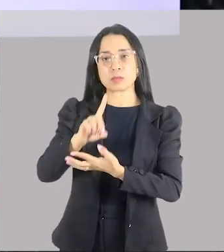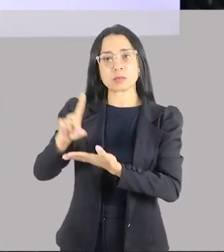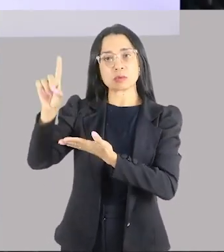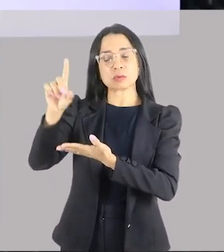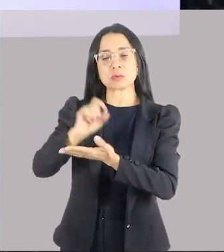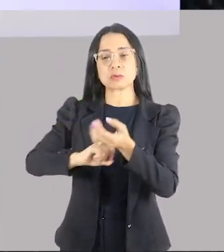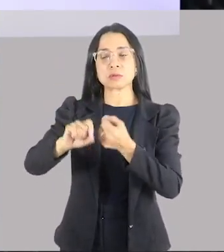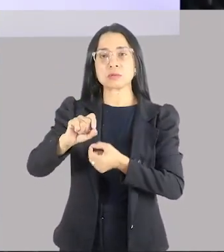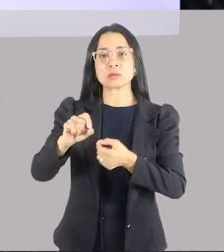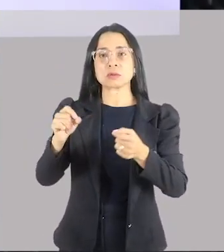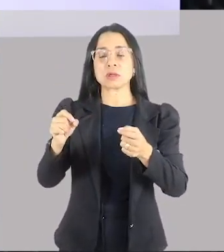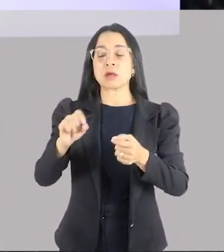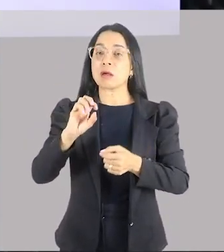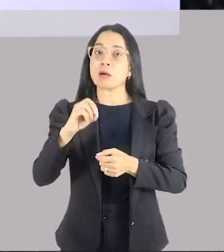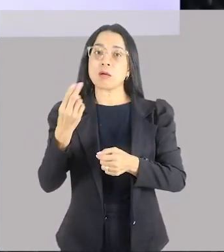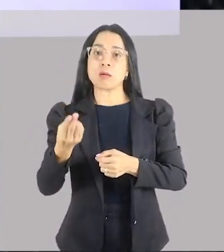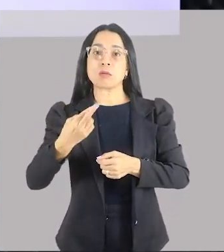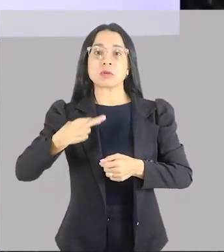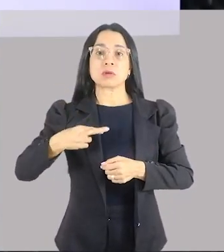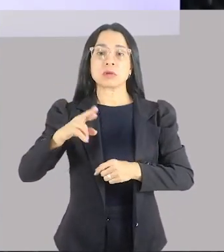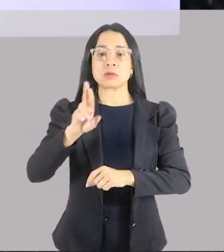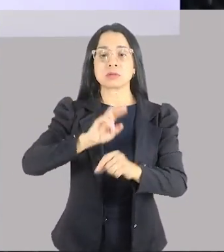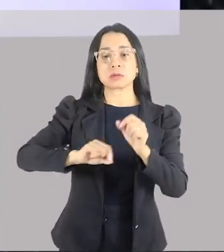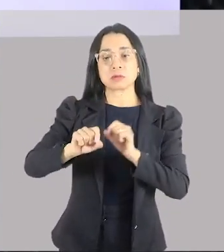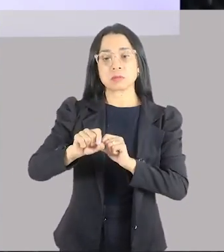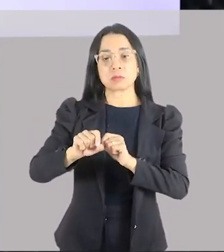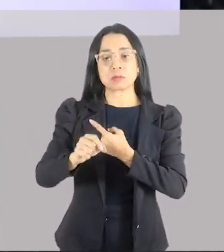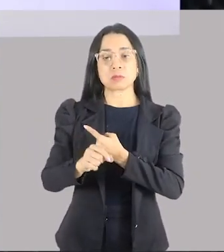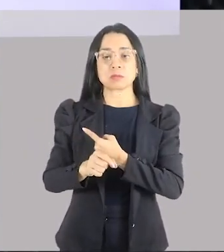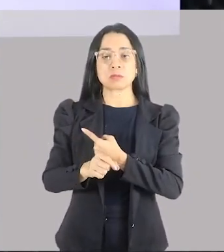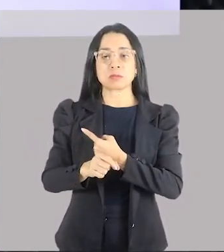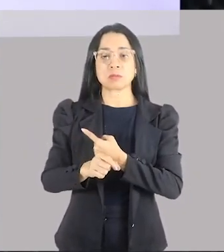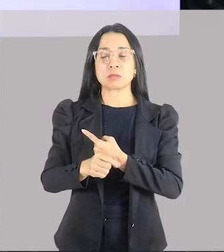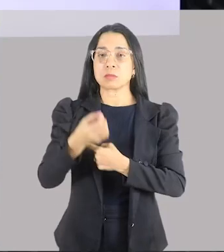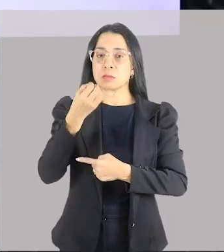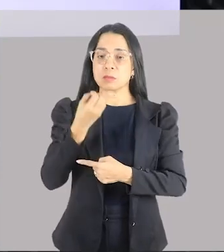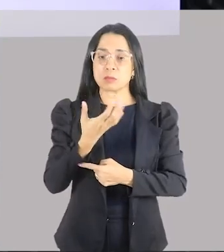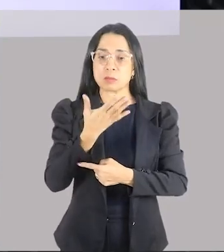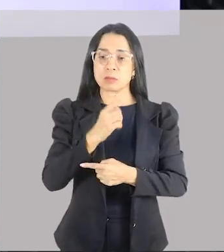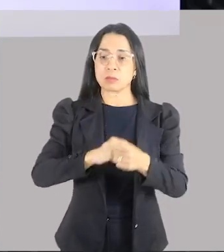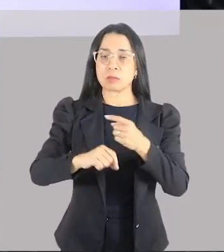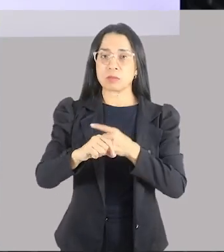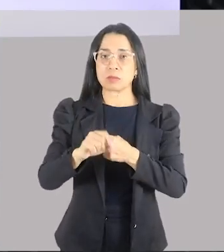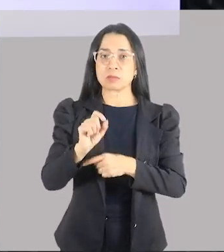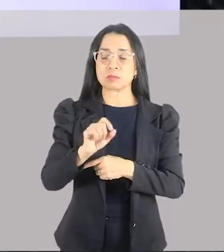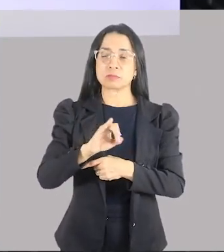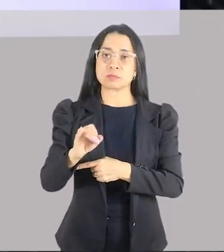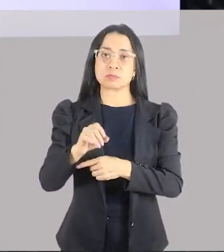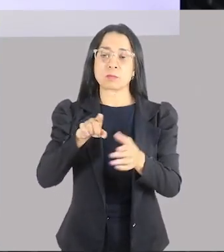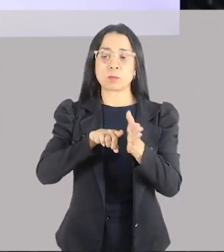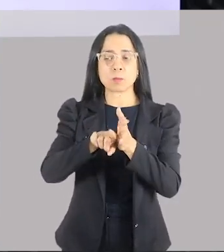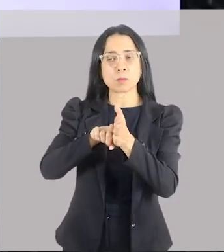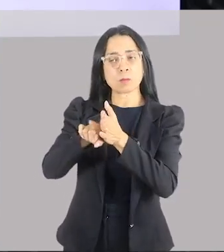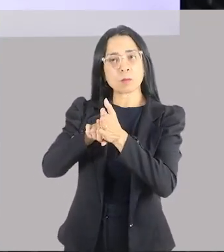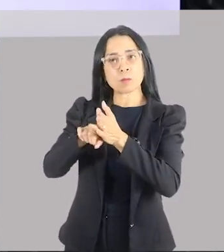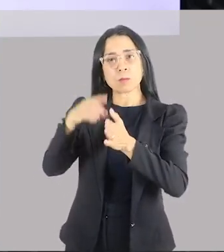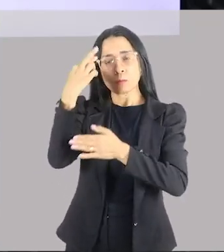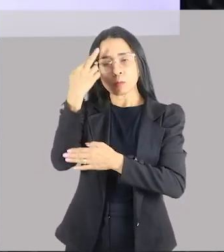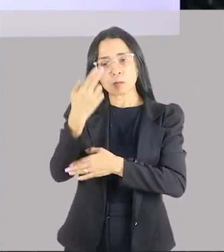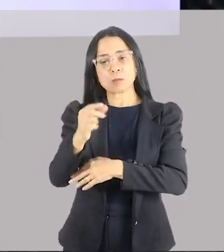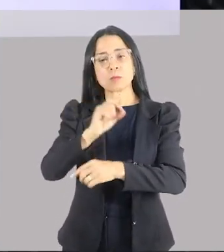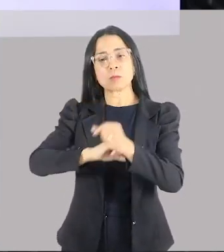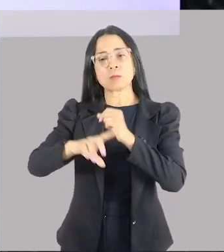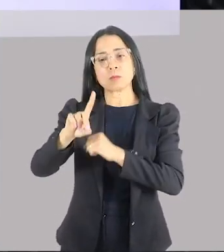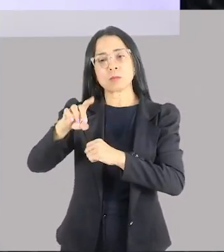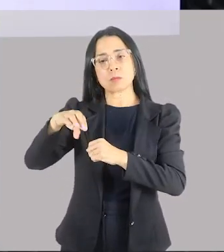dos deuses, ou então da religião, da religiosidade, etc. e tal. Tudo bem se você for pesquisar a história de Descartes, você